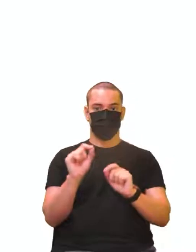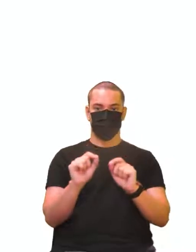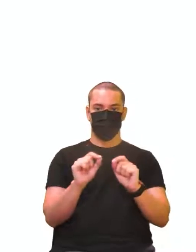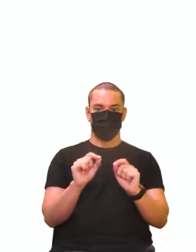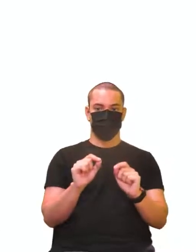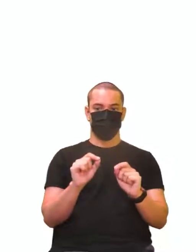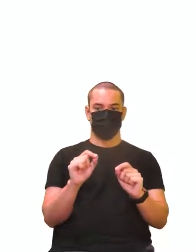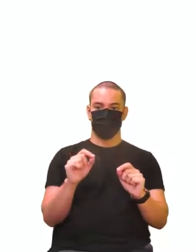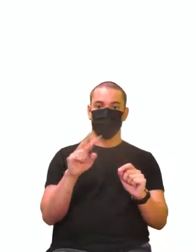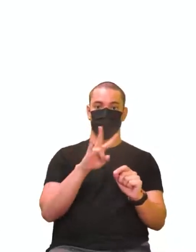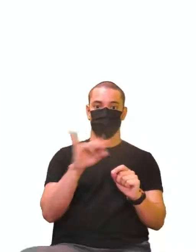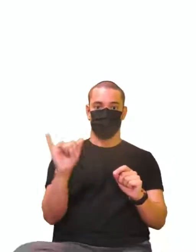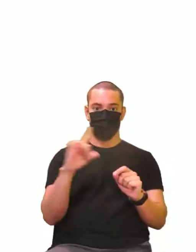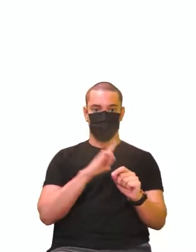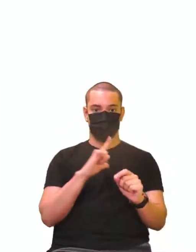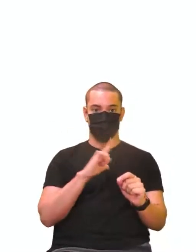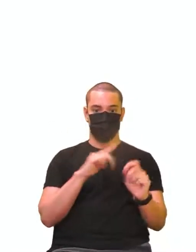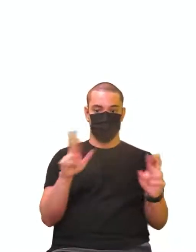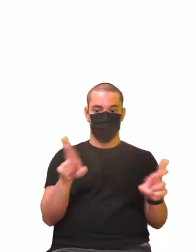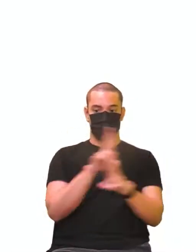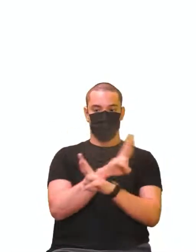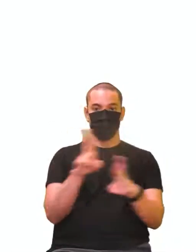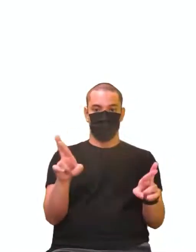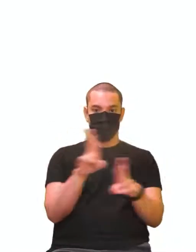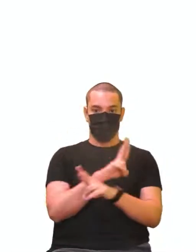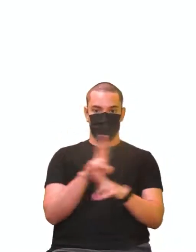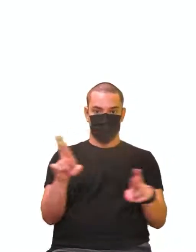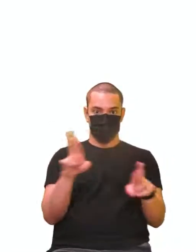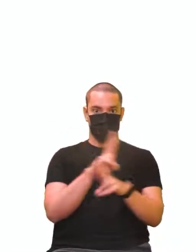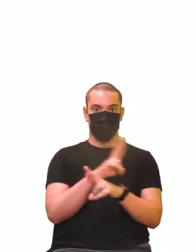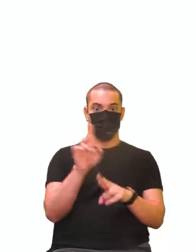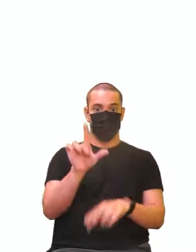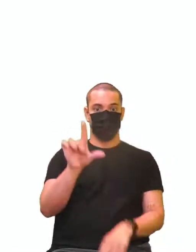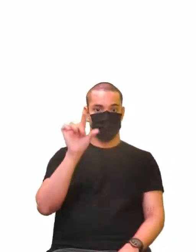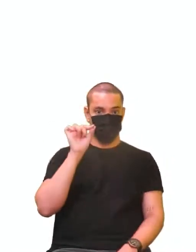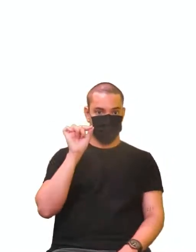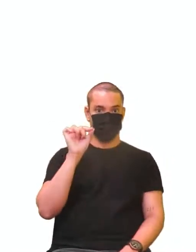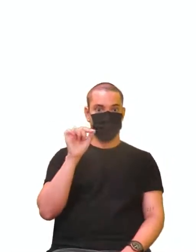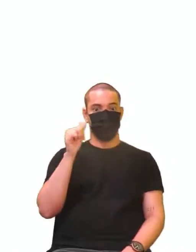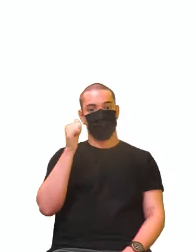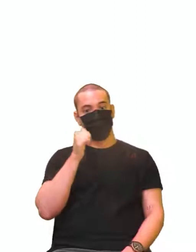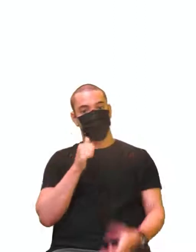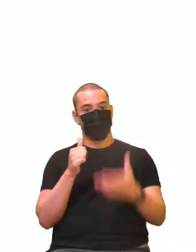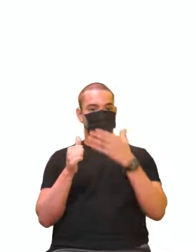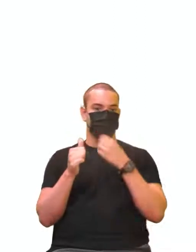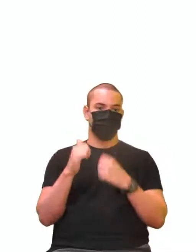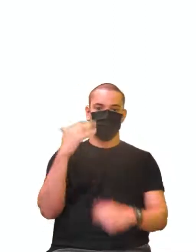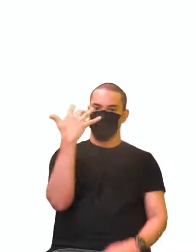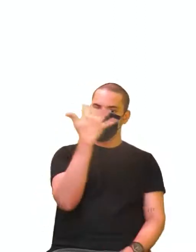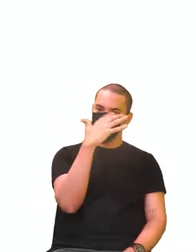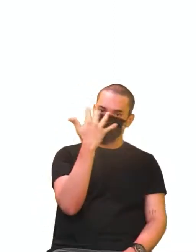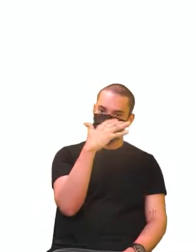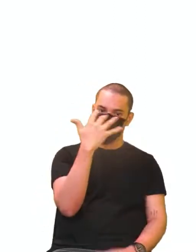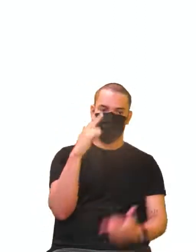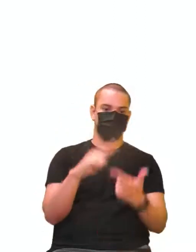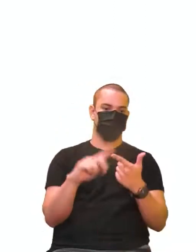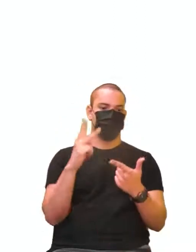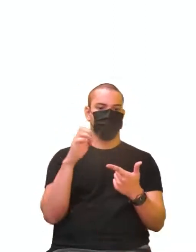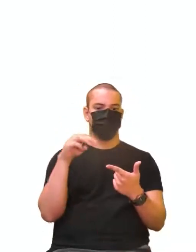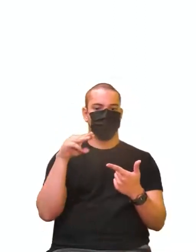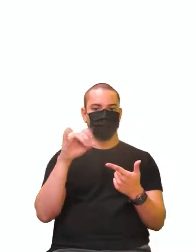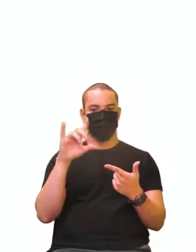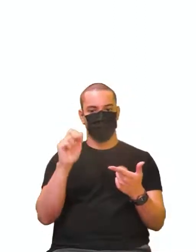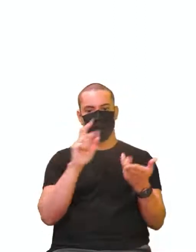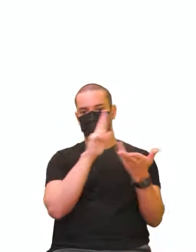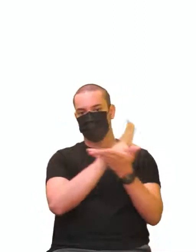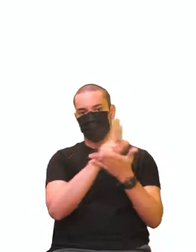que vão estar sendo relacionados ao sexo. Então, o daltonismo, a hemofilia está ali. E a